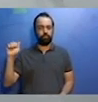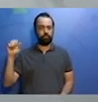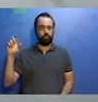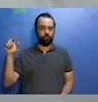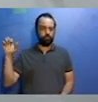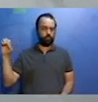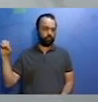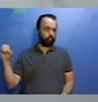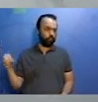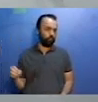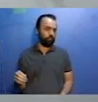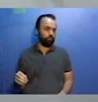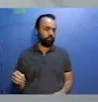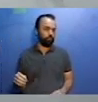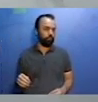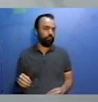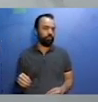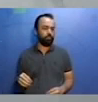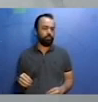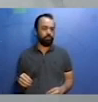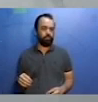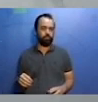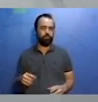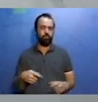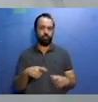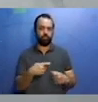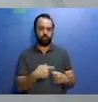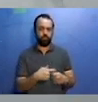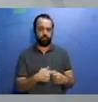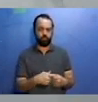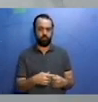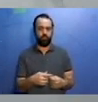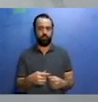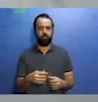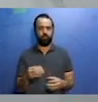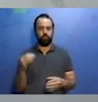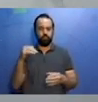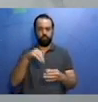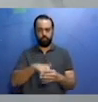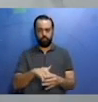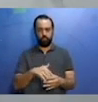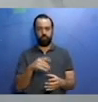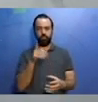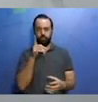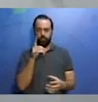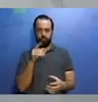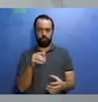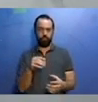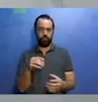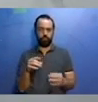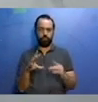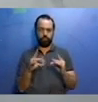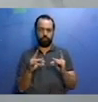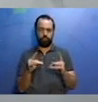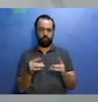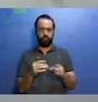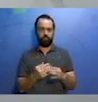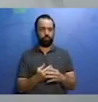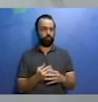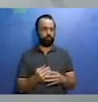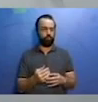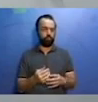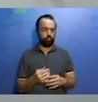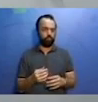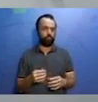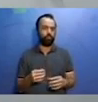homogêneas, formadas exclusivamente por um sólido dissolvido em um solvente, que é um líquido, que separa o componente